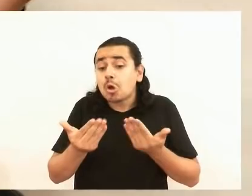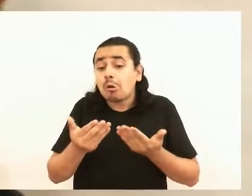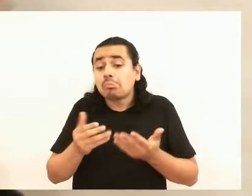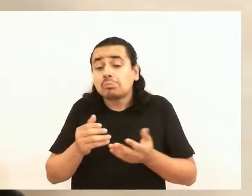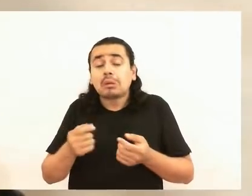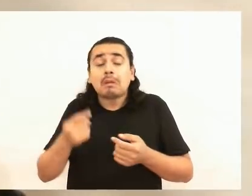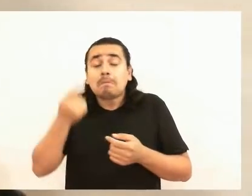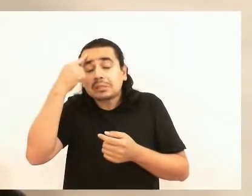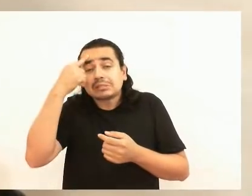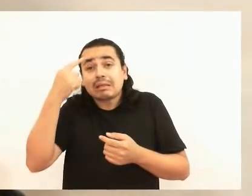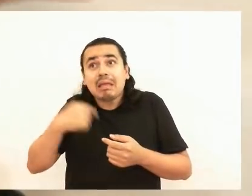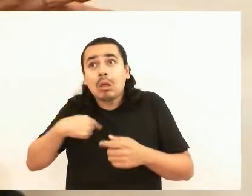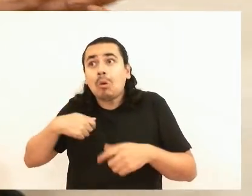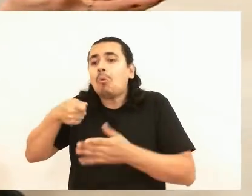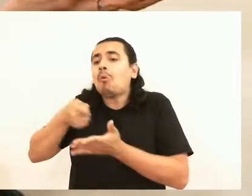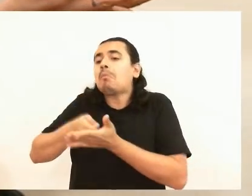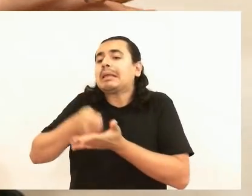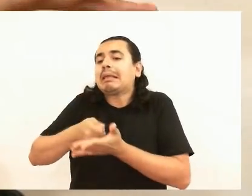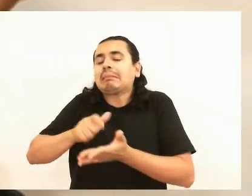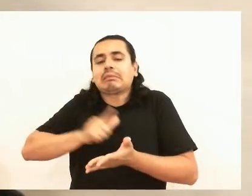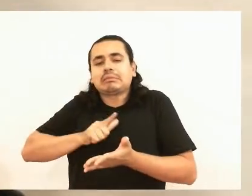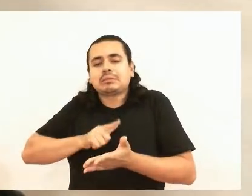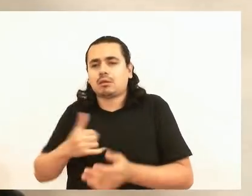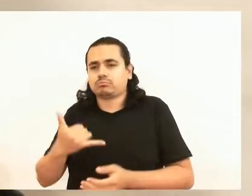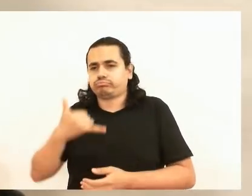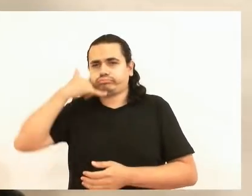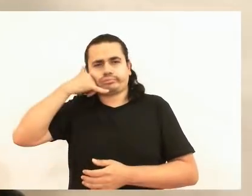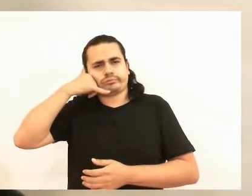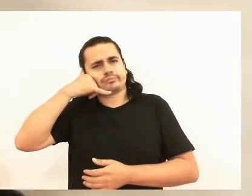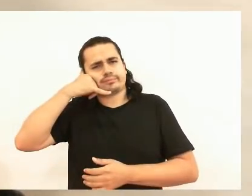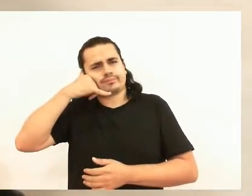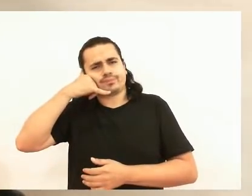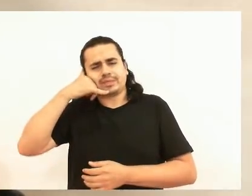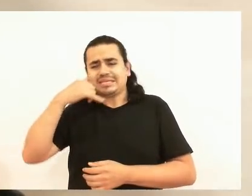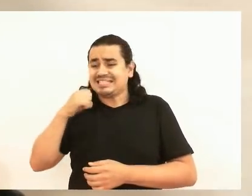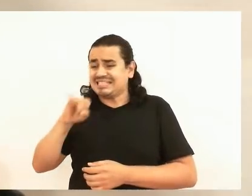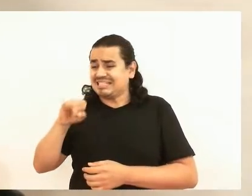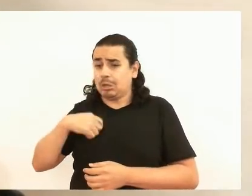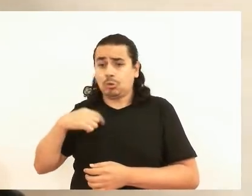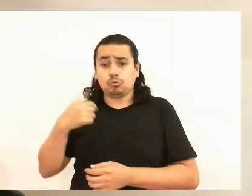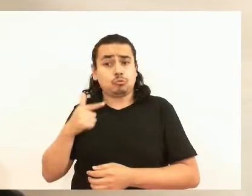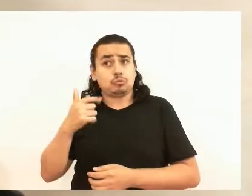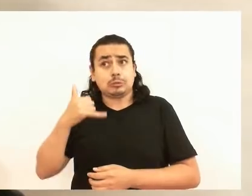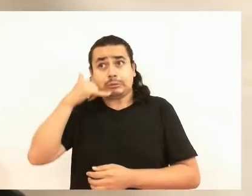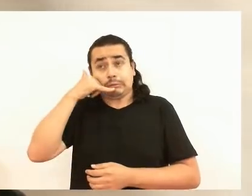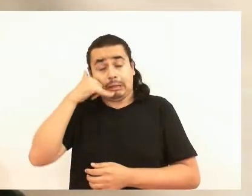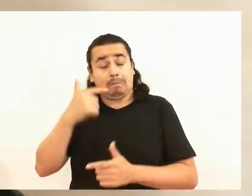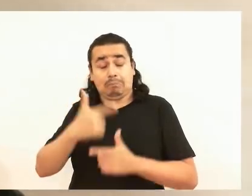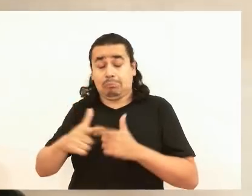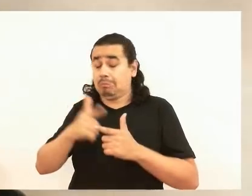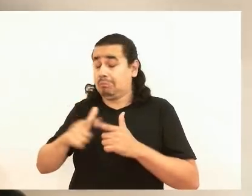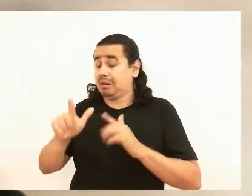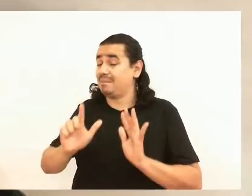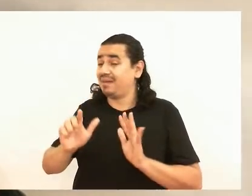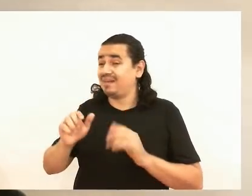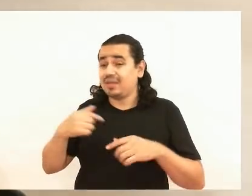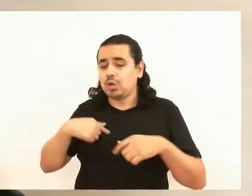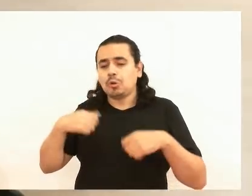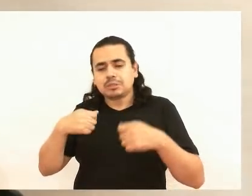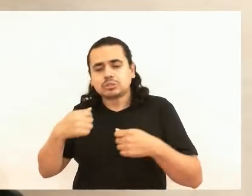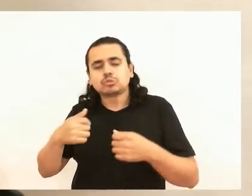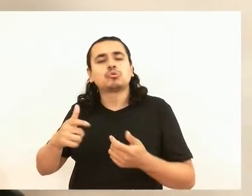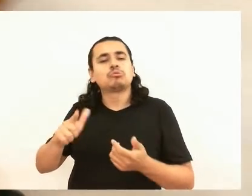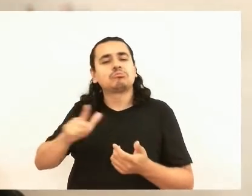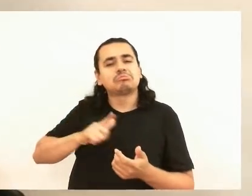sou obrigado a te tal celular porque se eu não tiver vai ser um problemão em relação à escola em